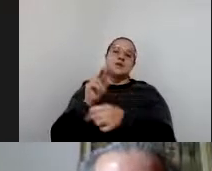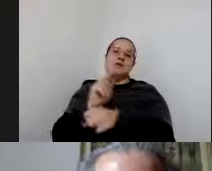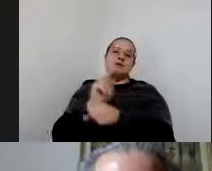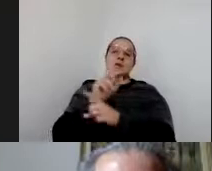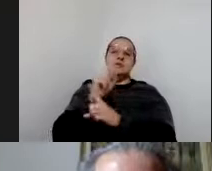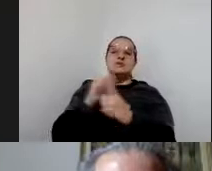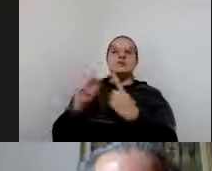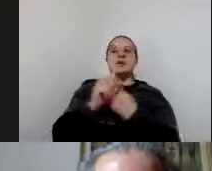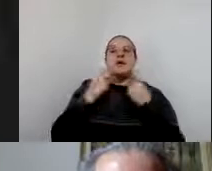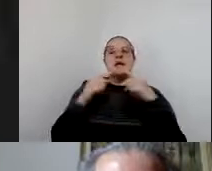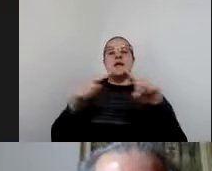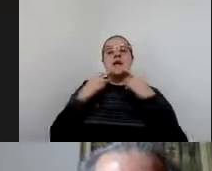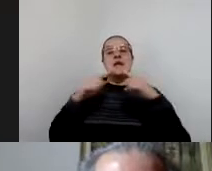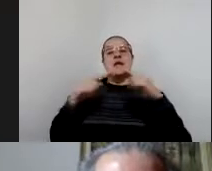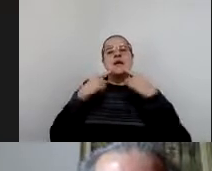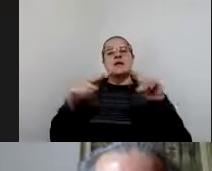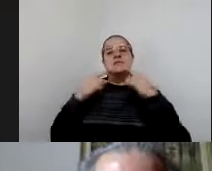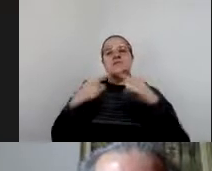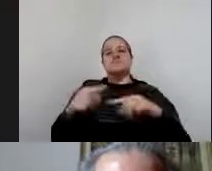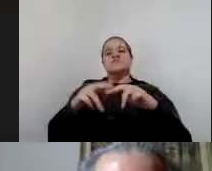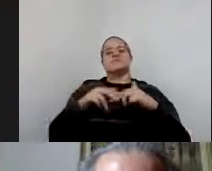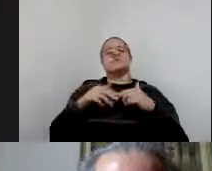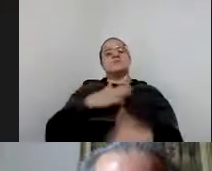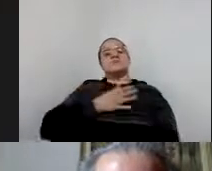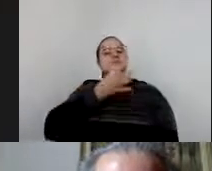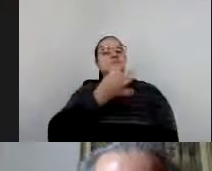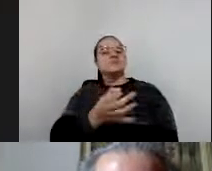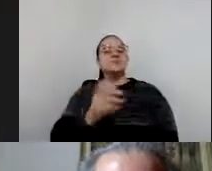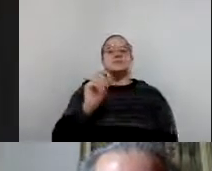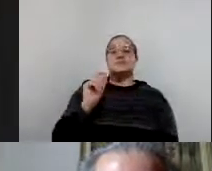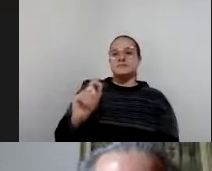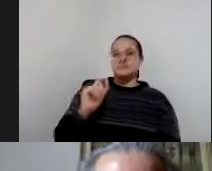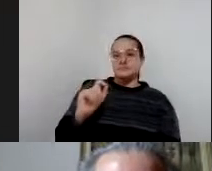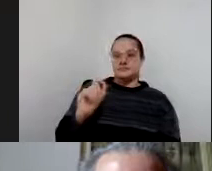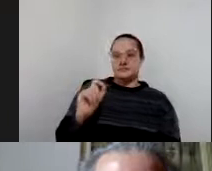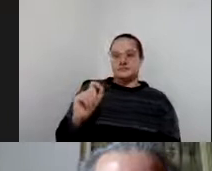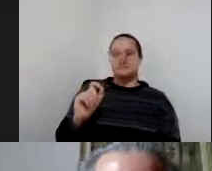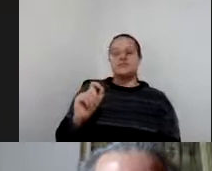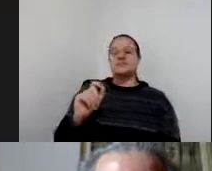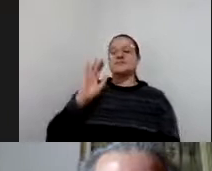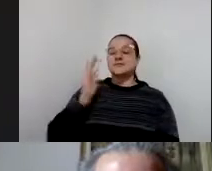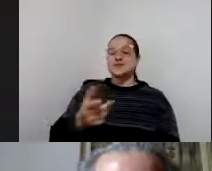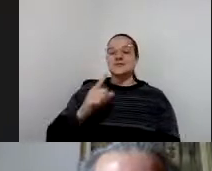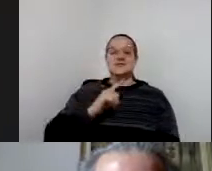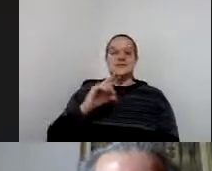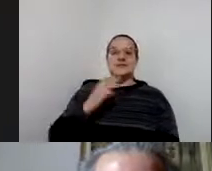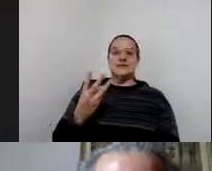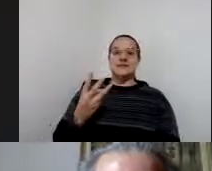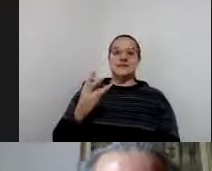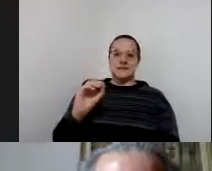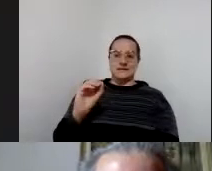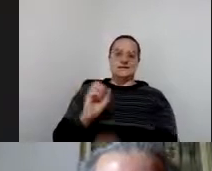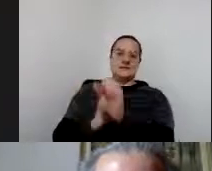sociedade. Então, a minha sugestão é que a gente tenha aí, já que são 30 anos de